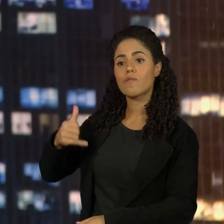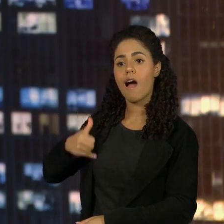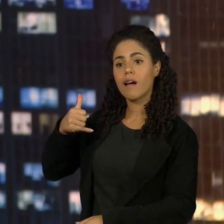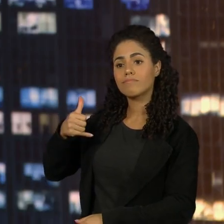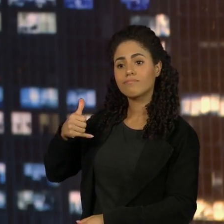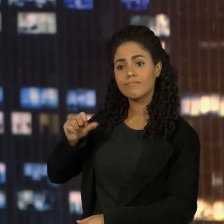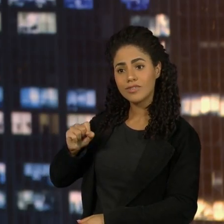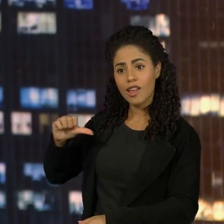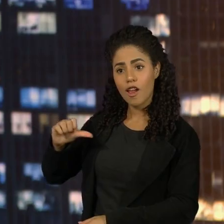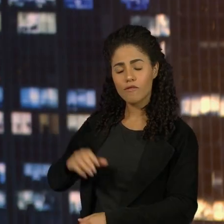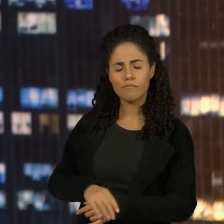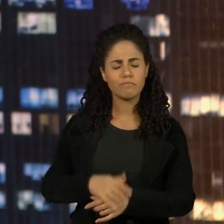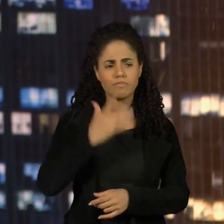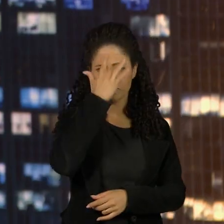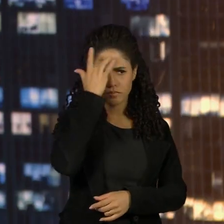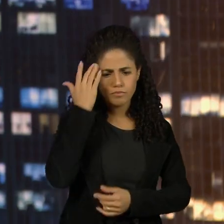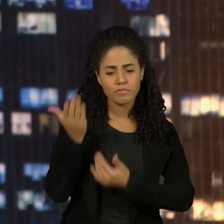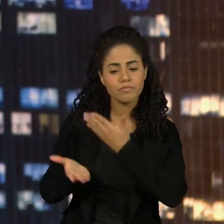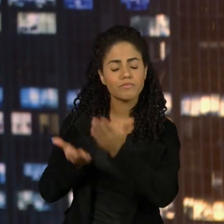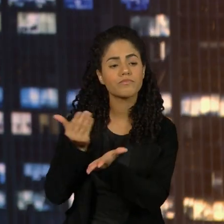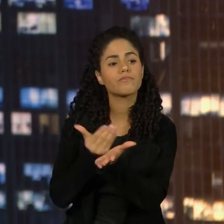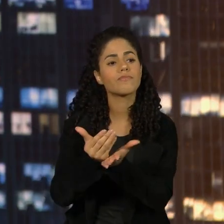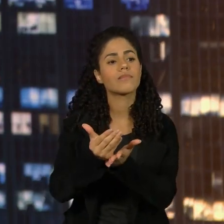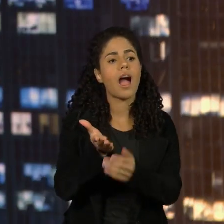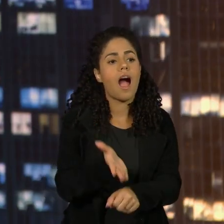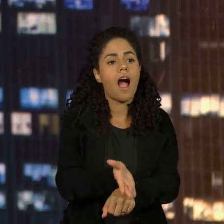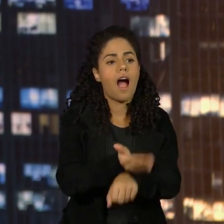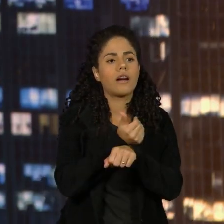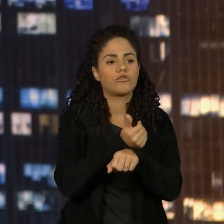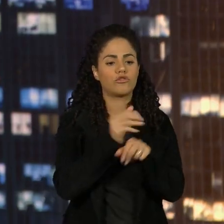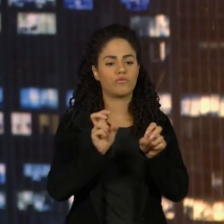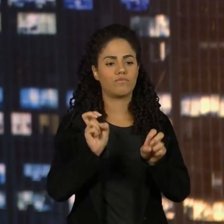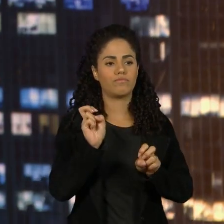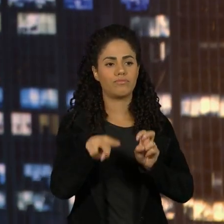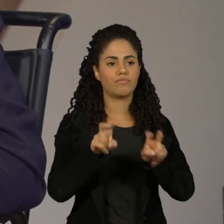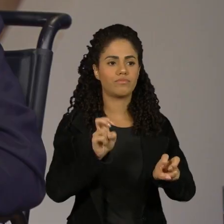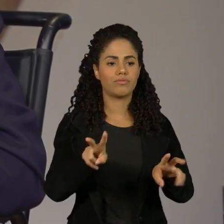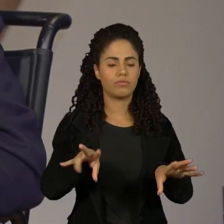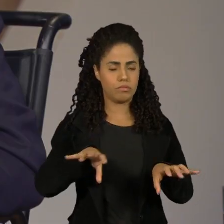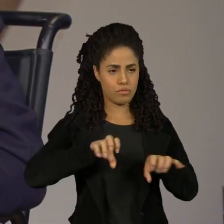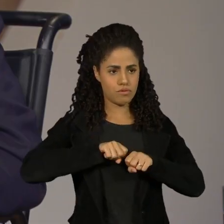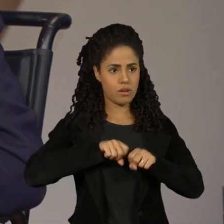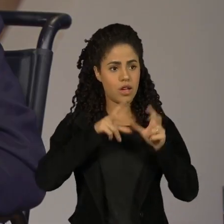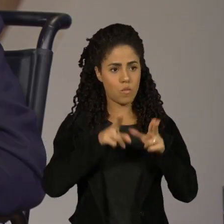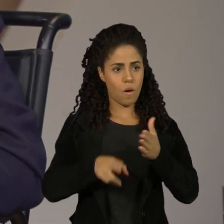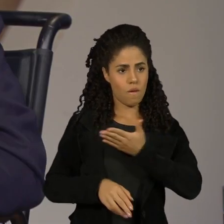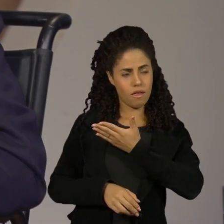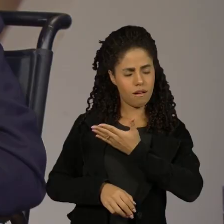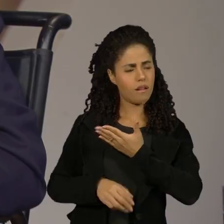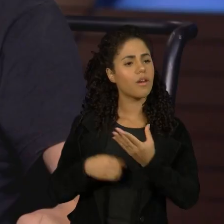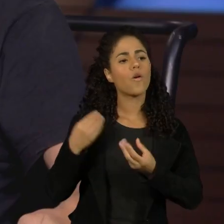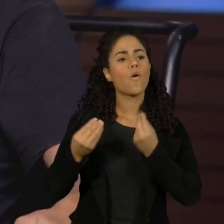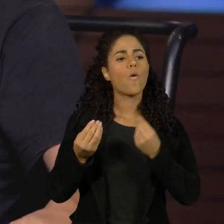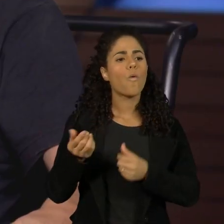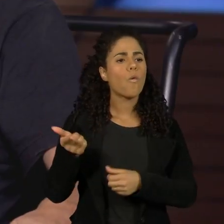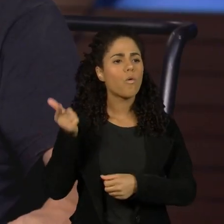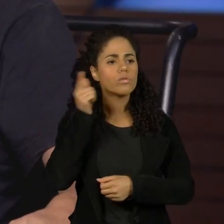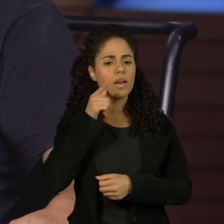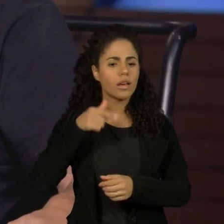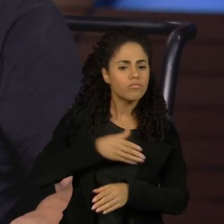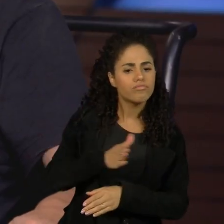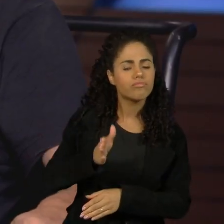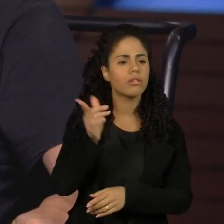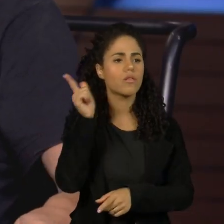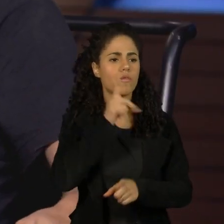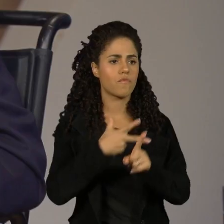que começam o tratamento antes de ter essas infecções oportunistas como ele teve, conseguem driblar esses